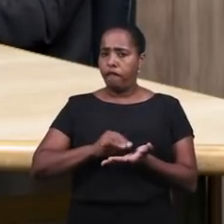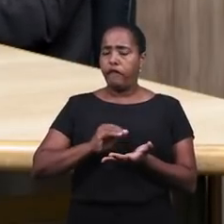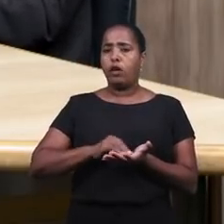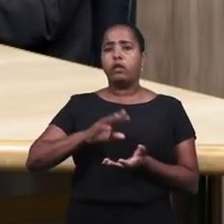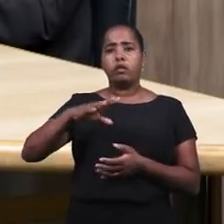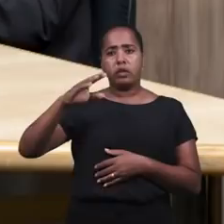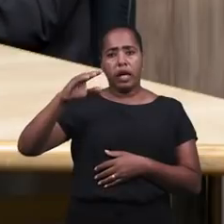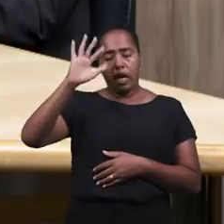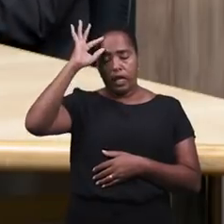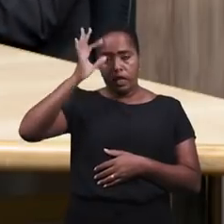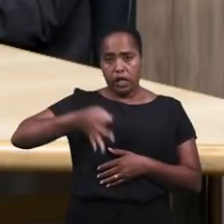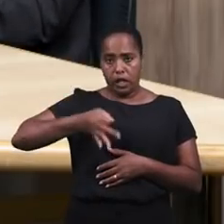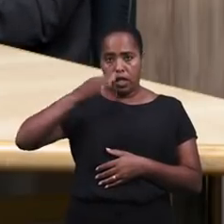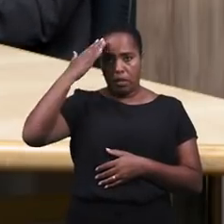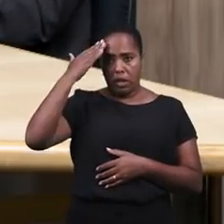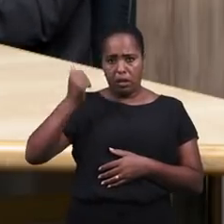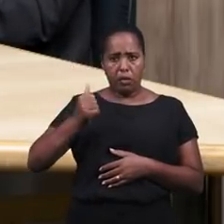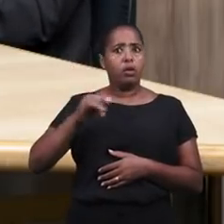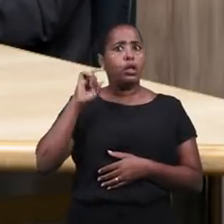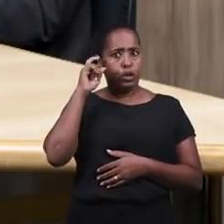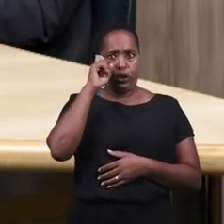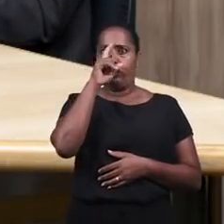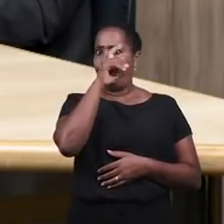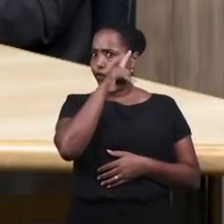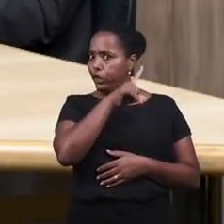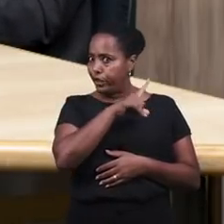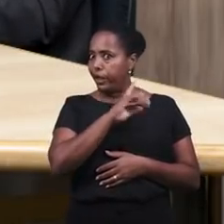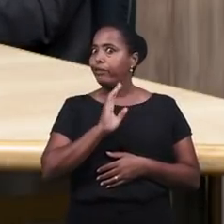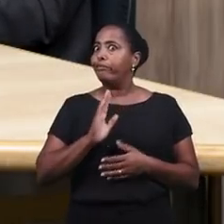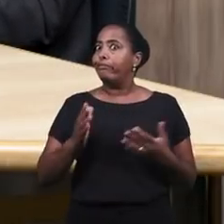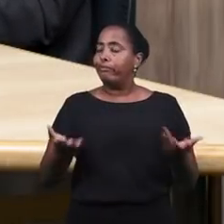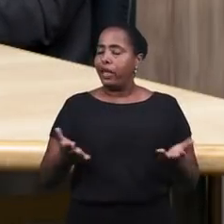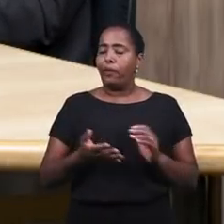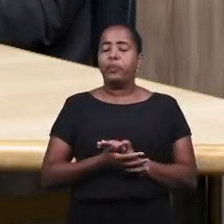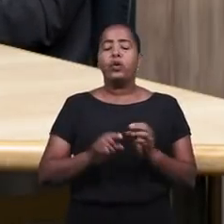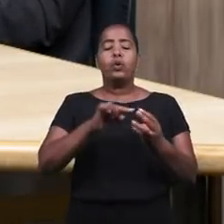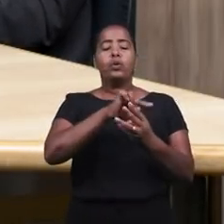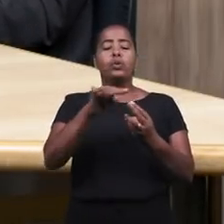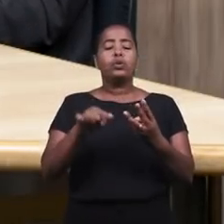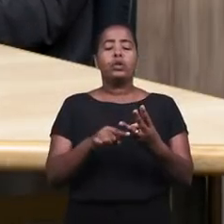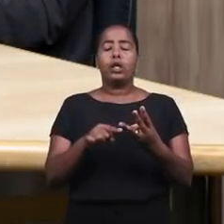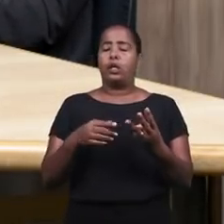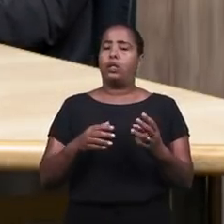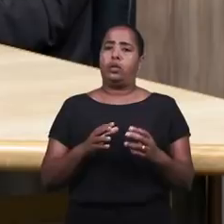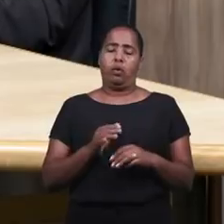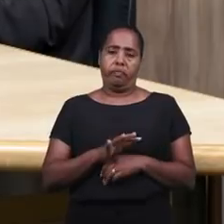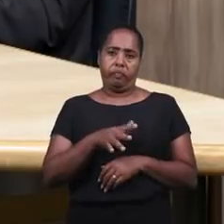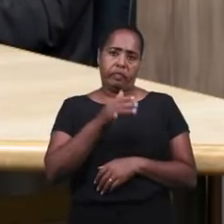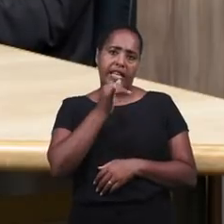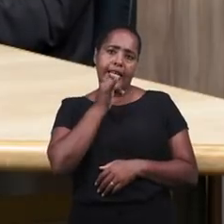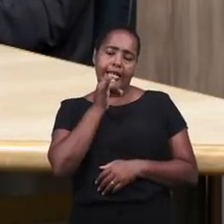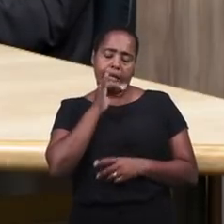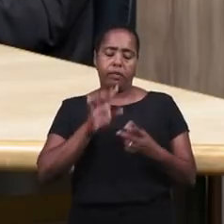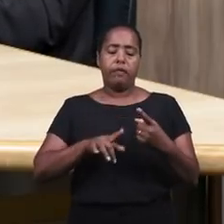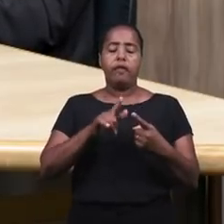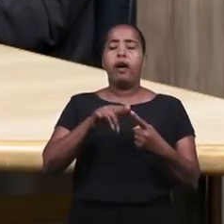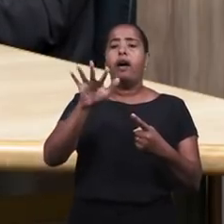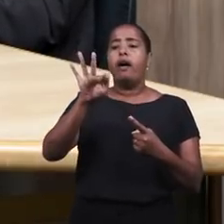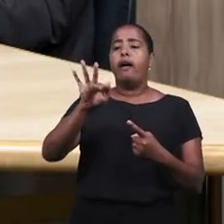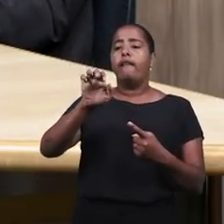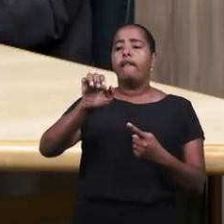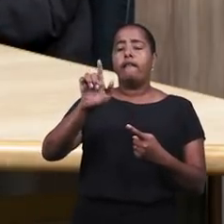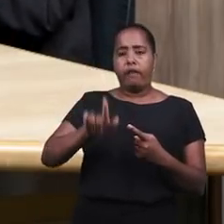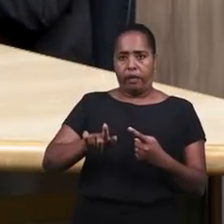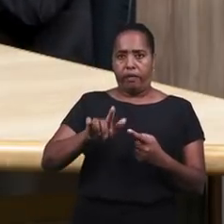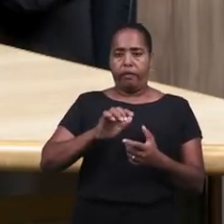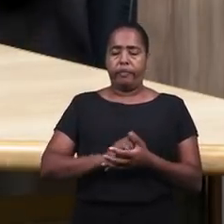difícil. Esses 3 dons, eles têm uma colocação. Por exemplo, a fé.